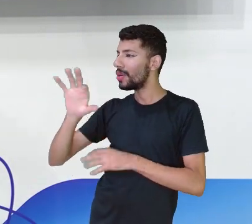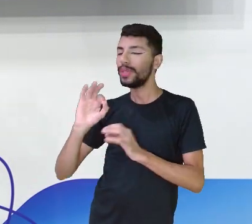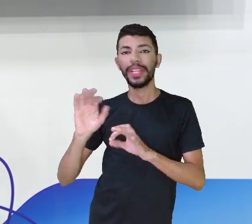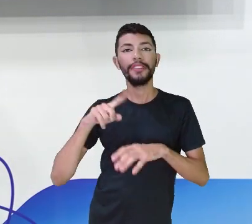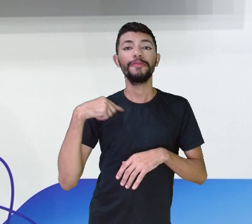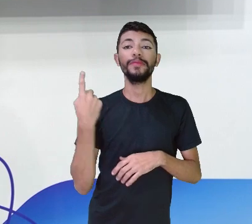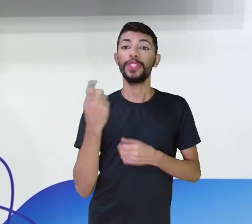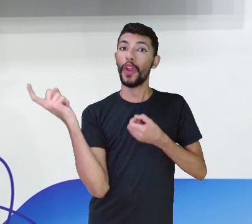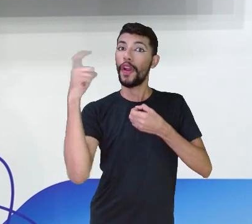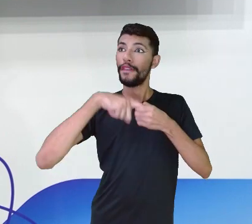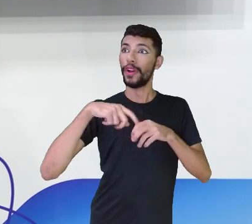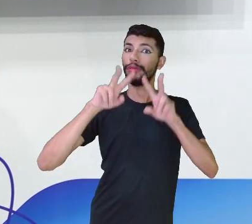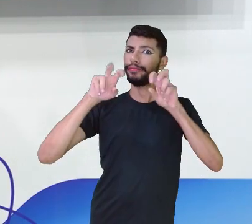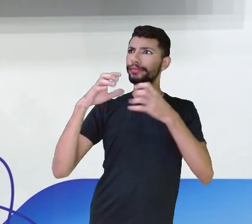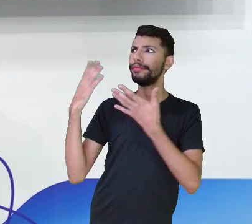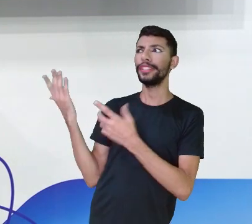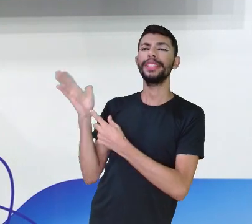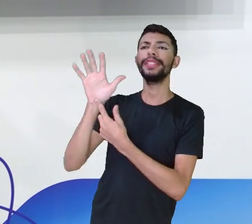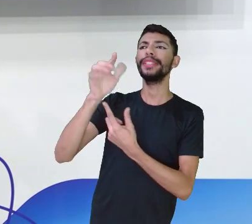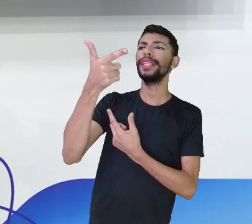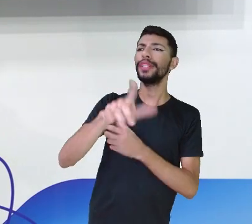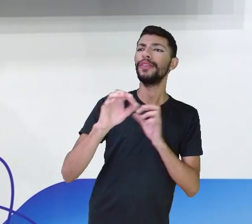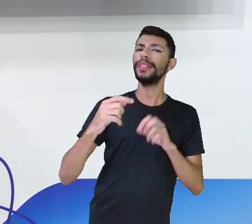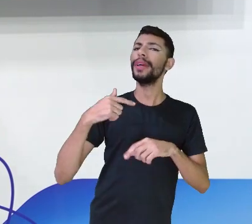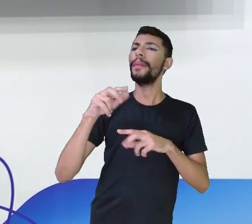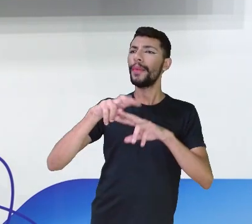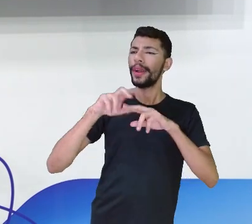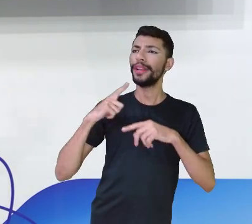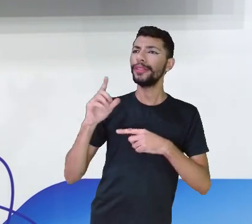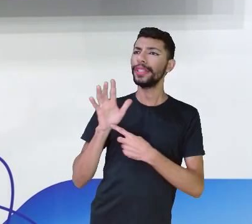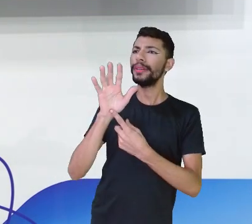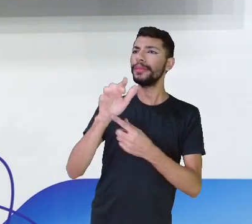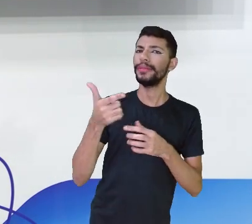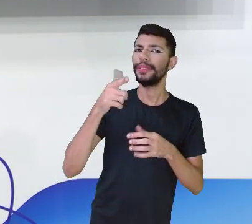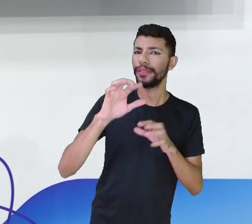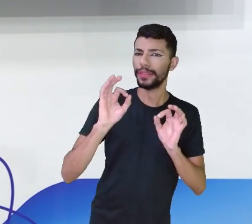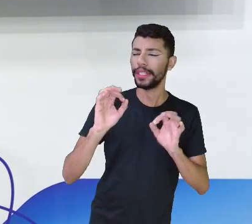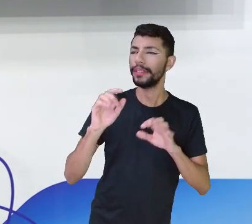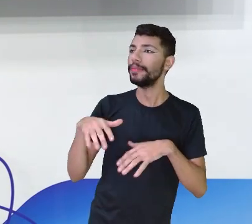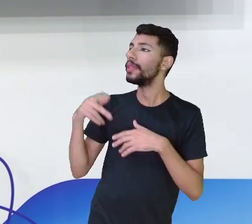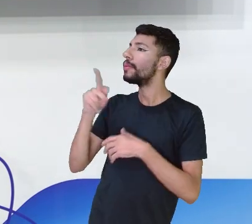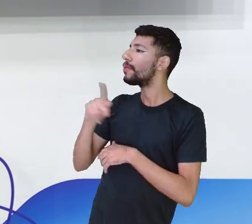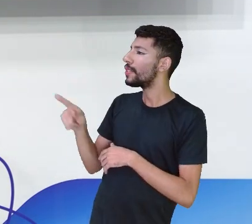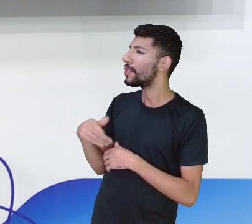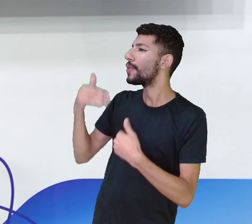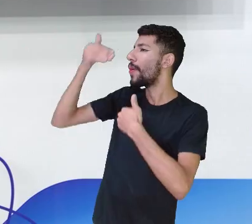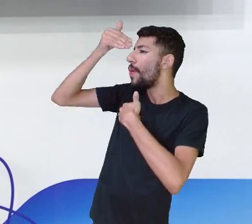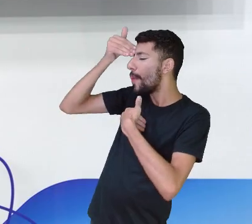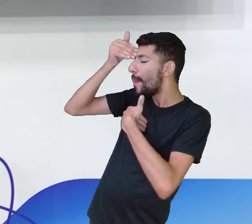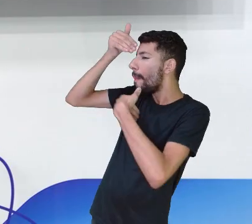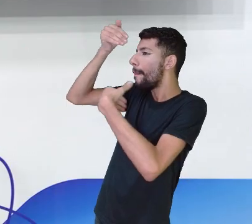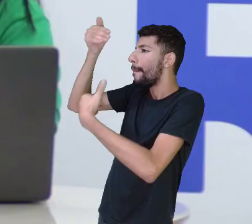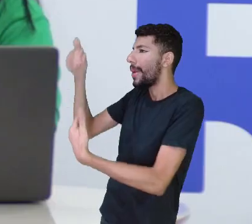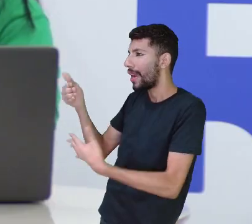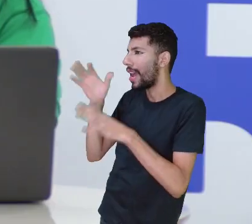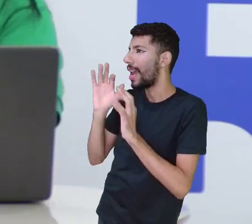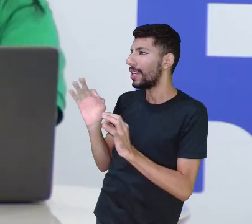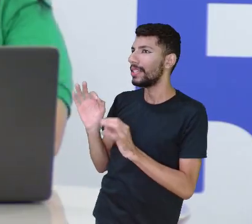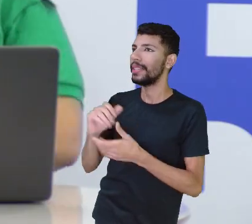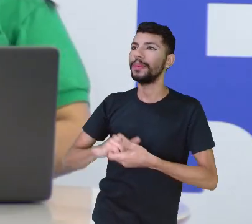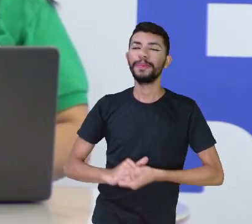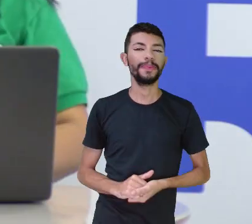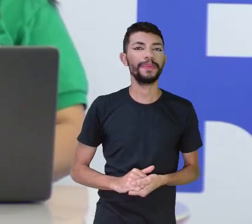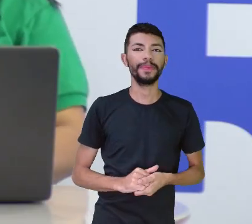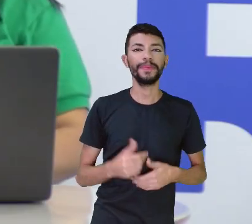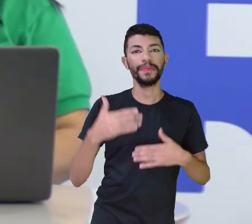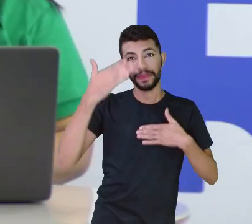A gente vai voltar com isso novamente, que eu tenho mais um destaque sobre isso. Professora Abigail, muito obrigada. Eu